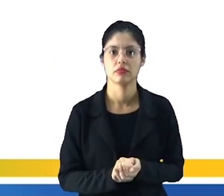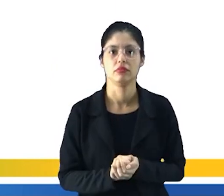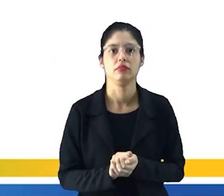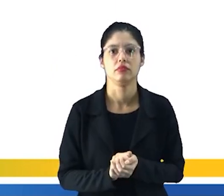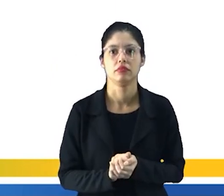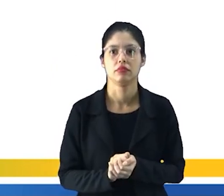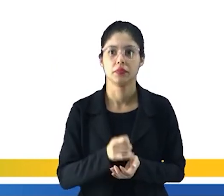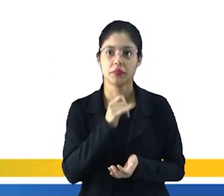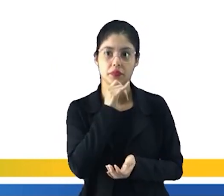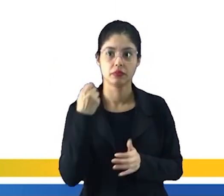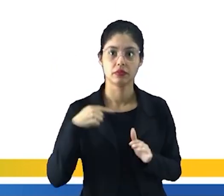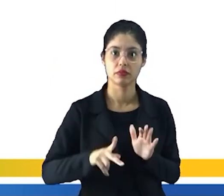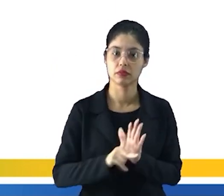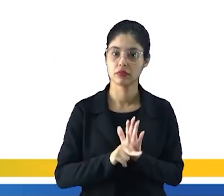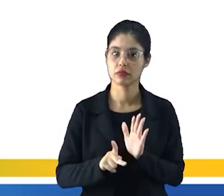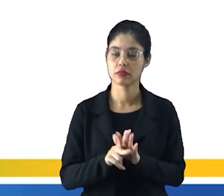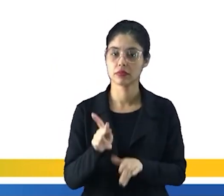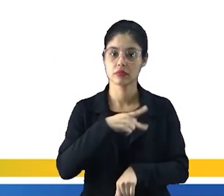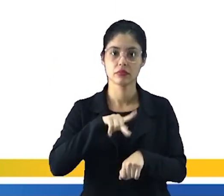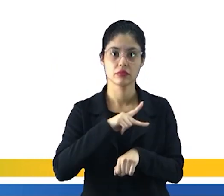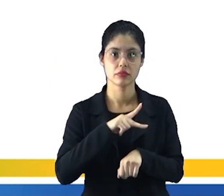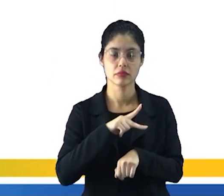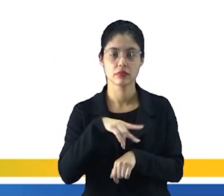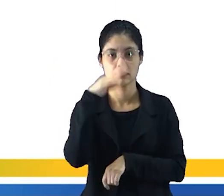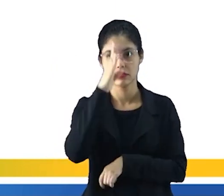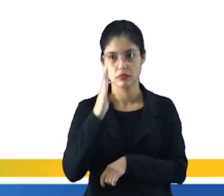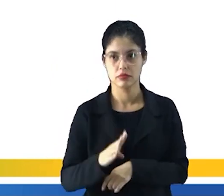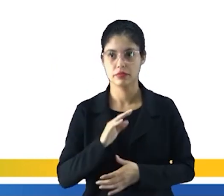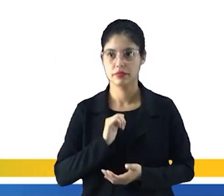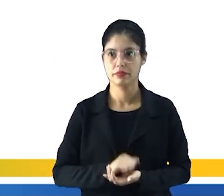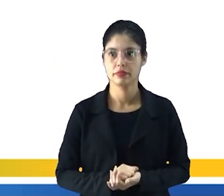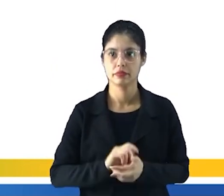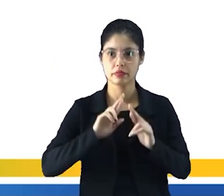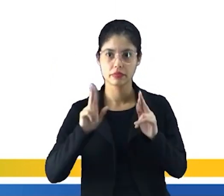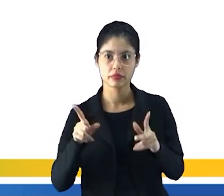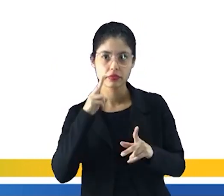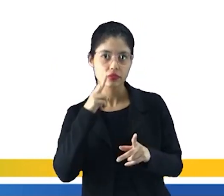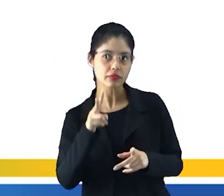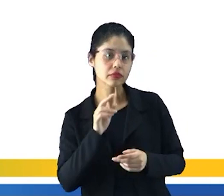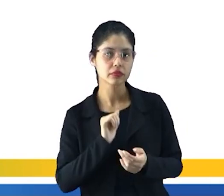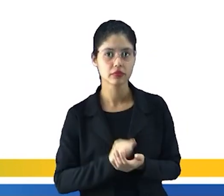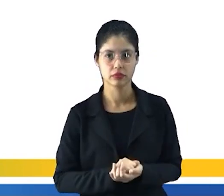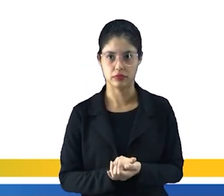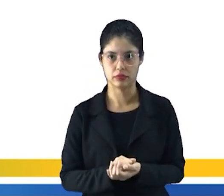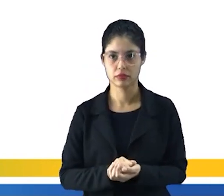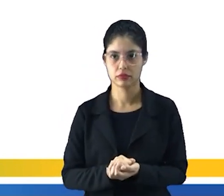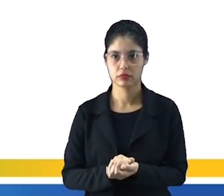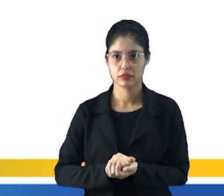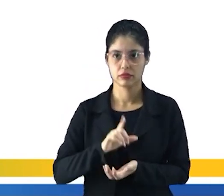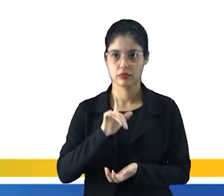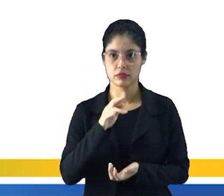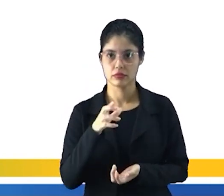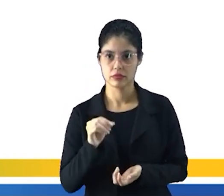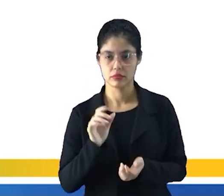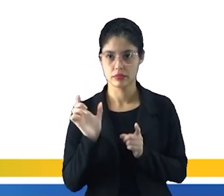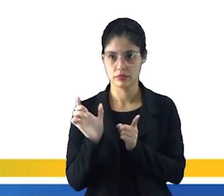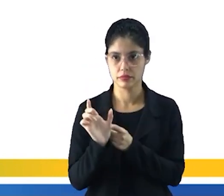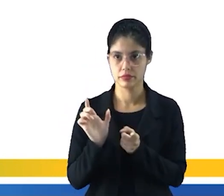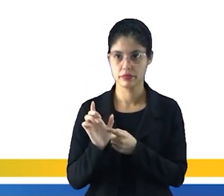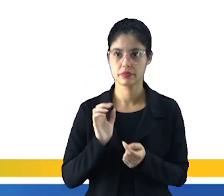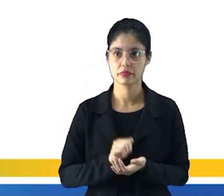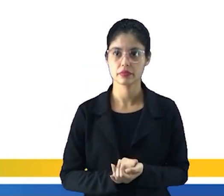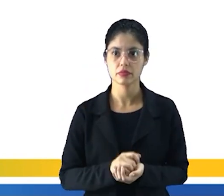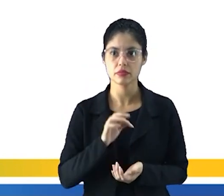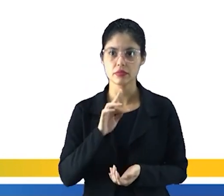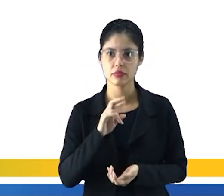né? Por exemplo, dentro aqui do nosso país, né, do Brasil, vemos diferenças de léxico, ou seja, de